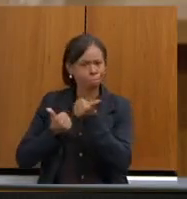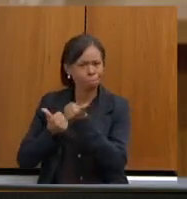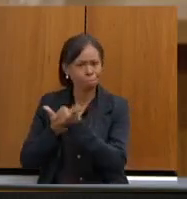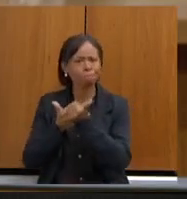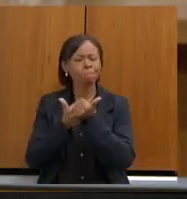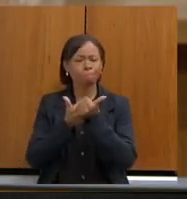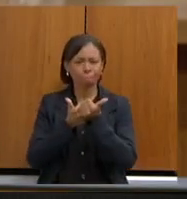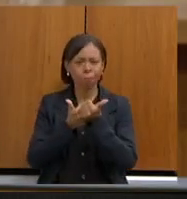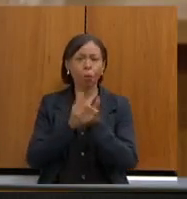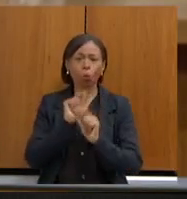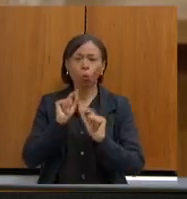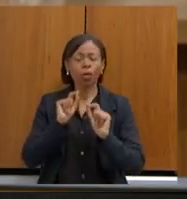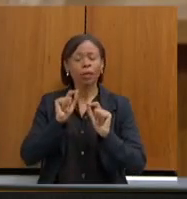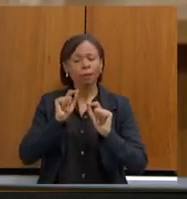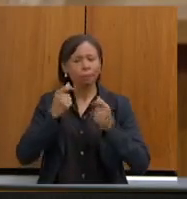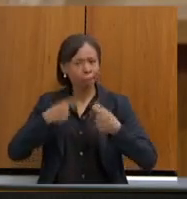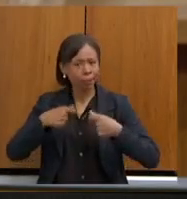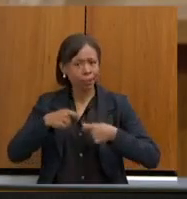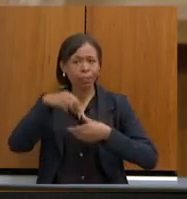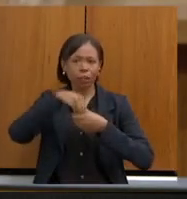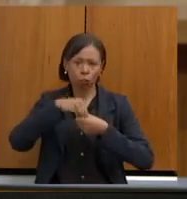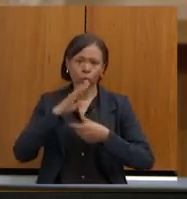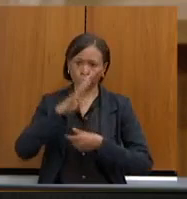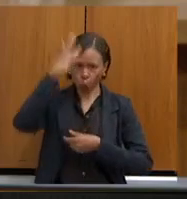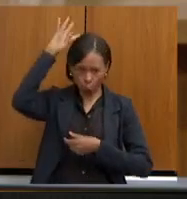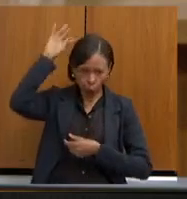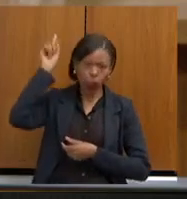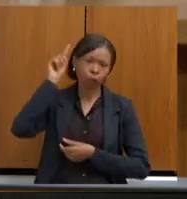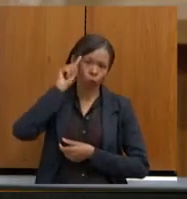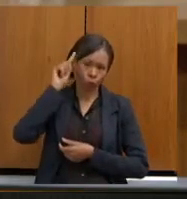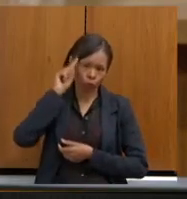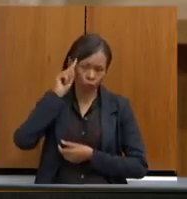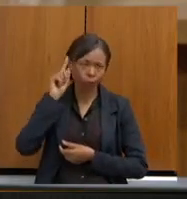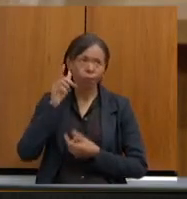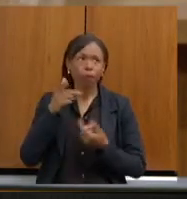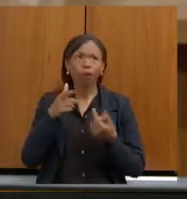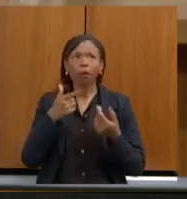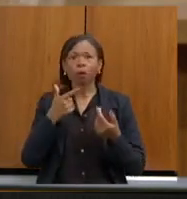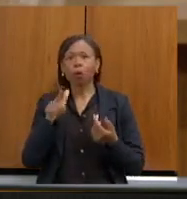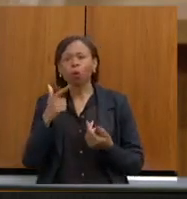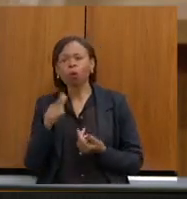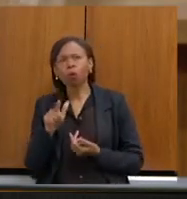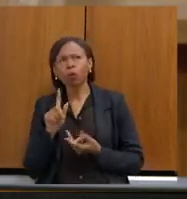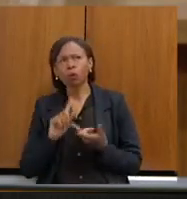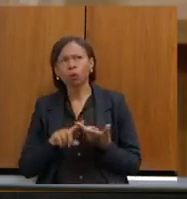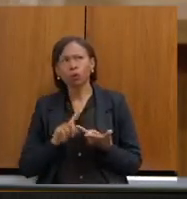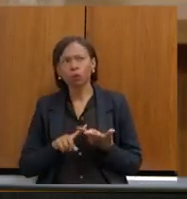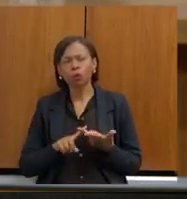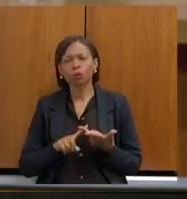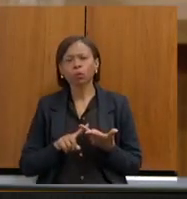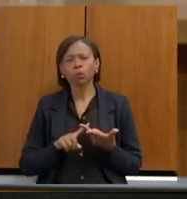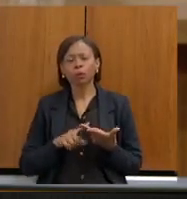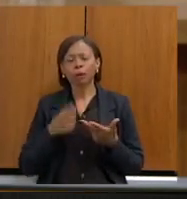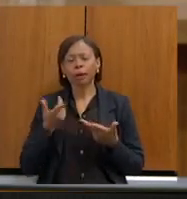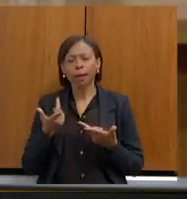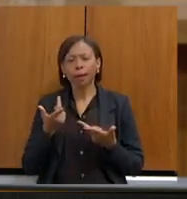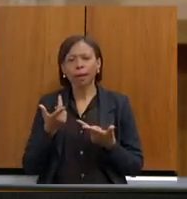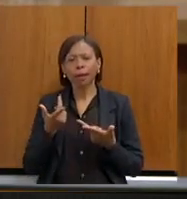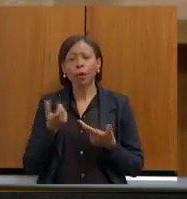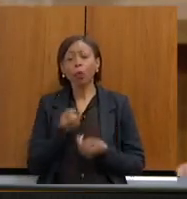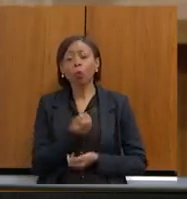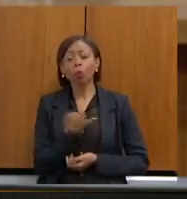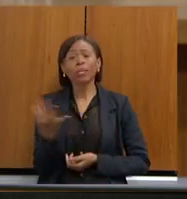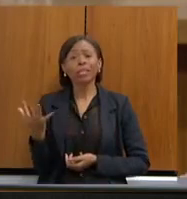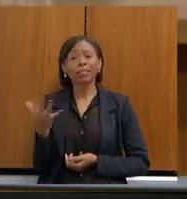demandas é diariamente próximo passo é com relação à efetivo é